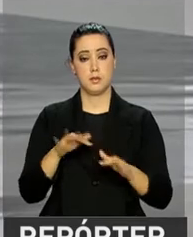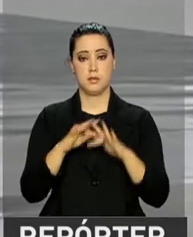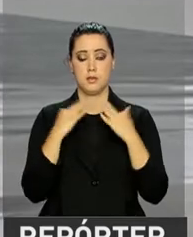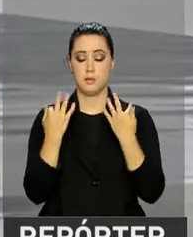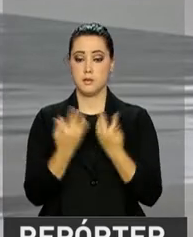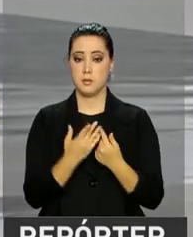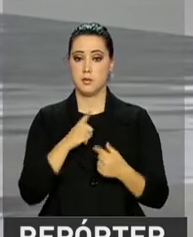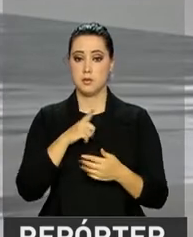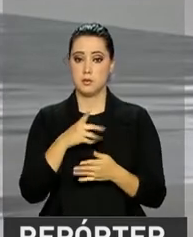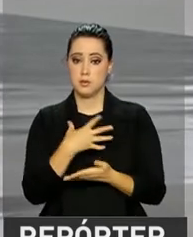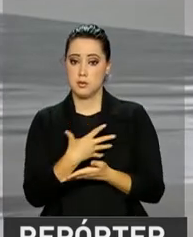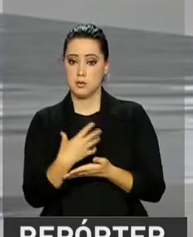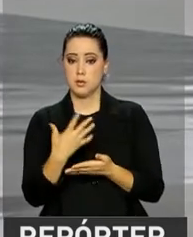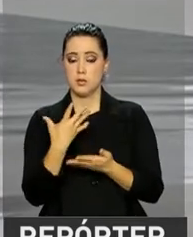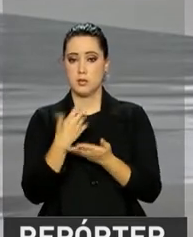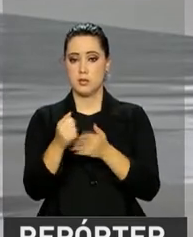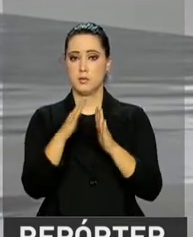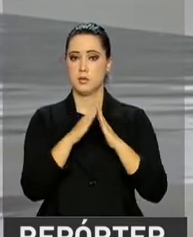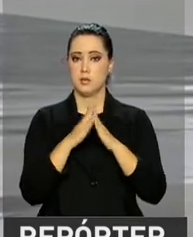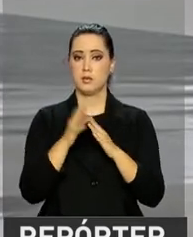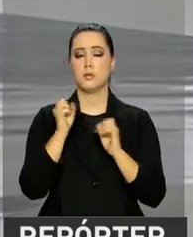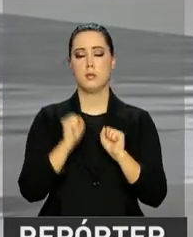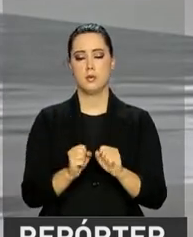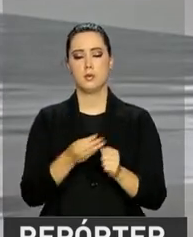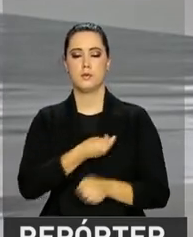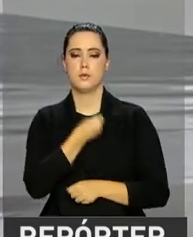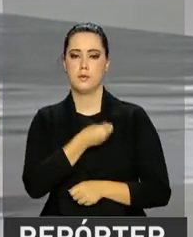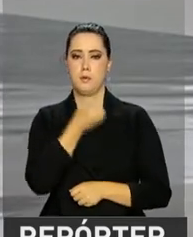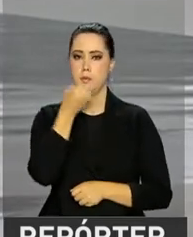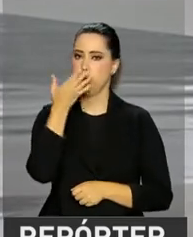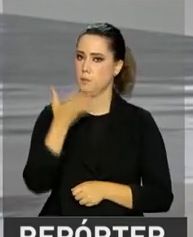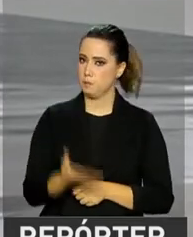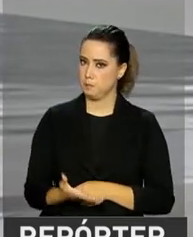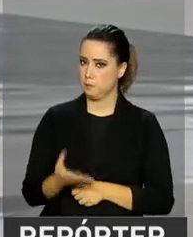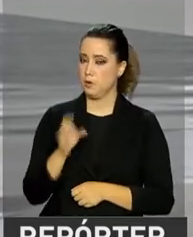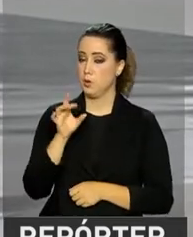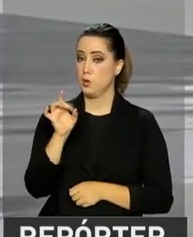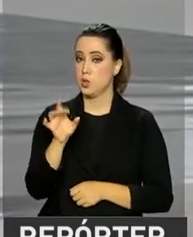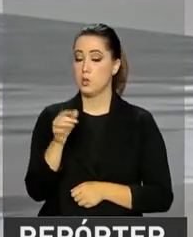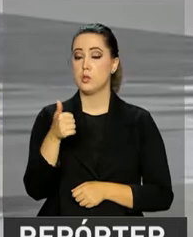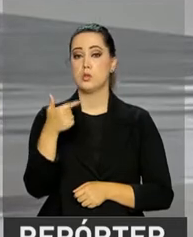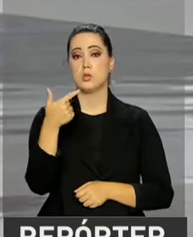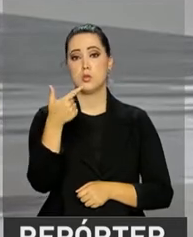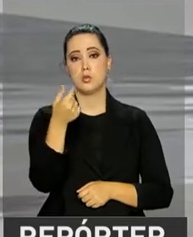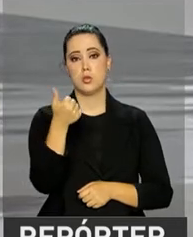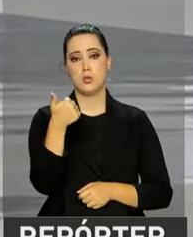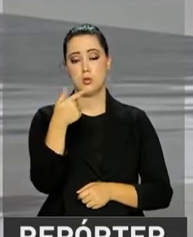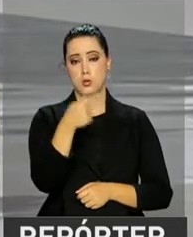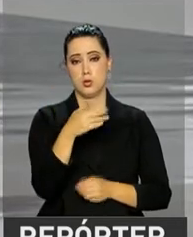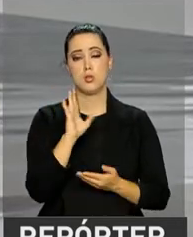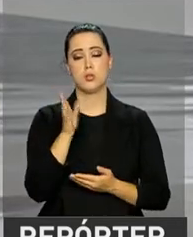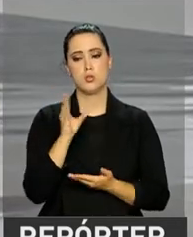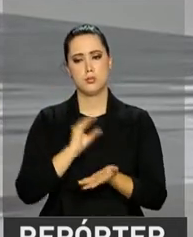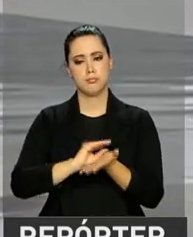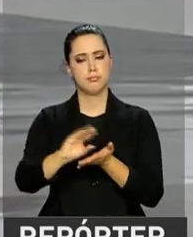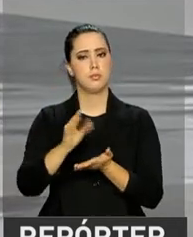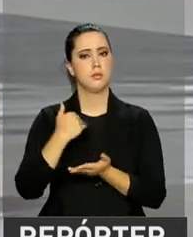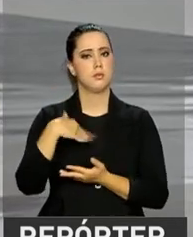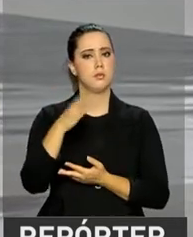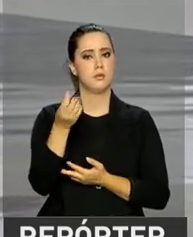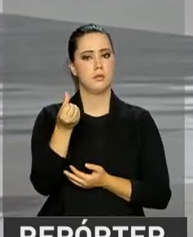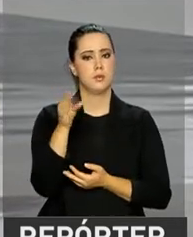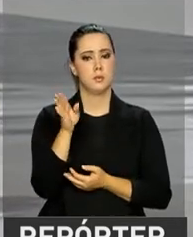beneficiadas possam morar bem de acordo com o ministério das cidades somente em 2017 já foram investidos mais de